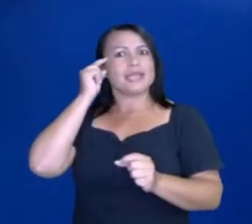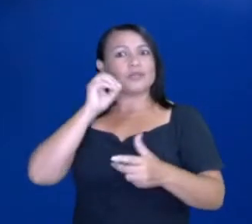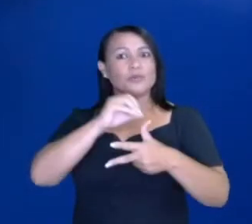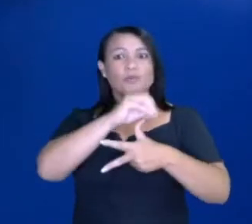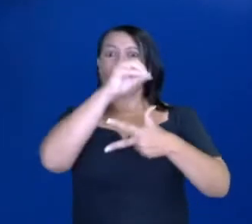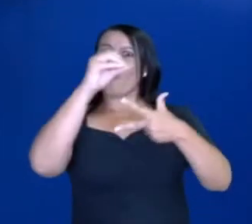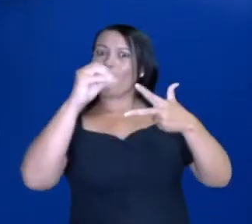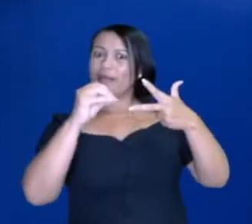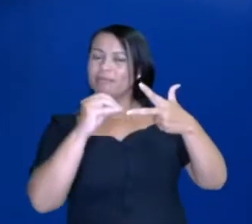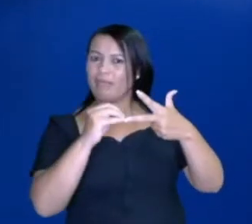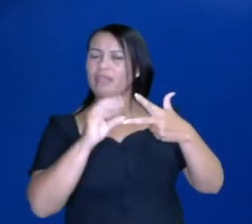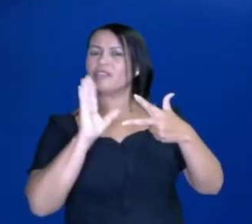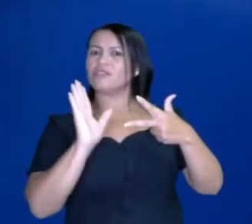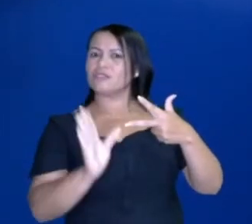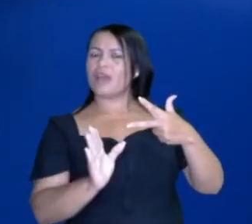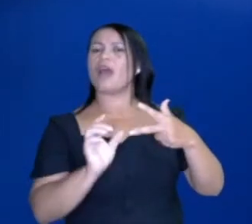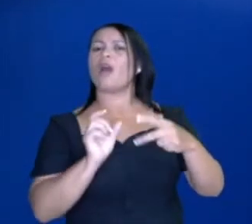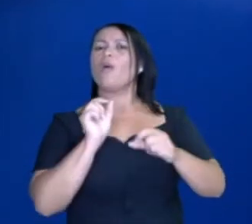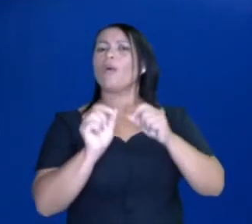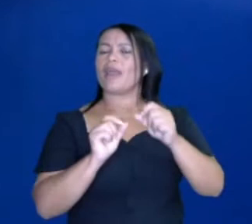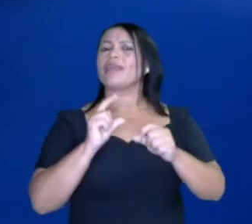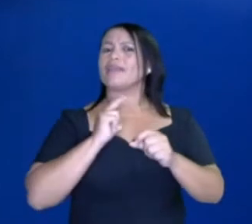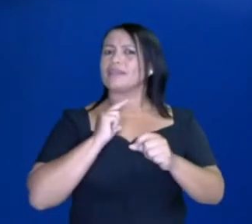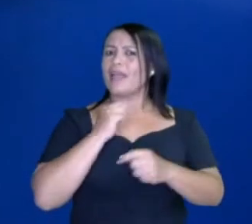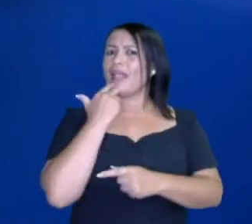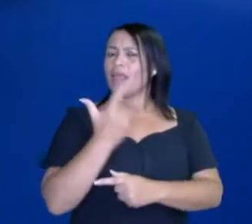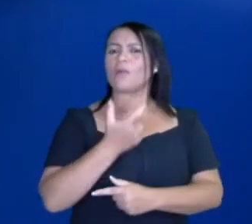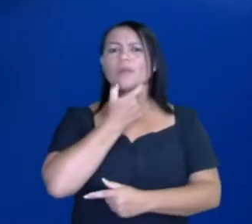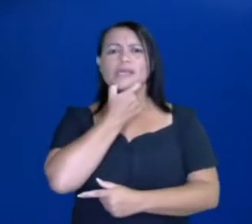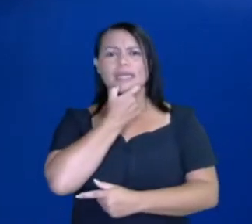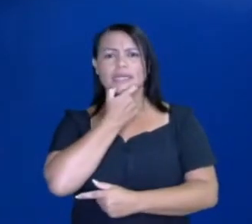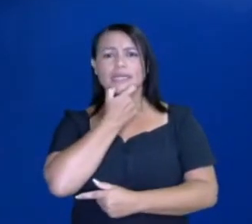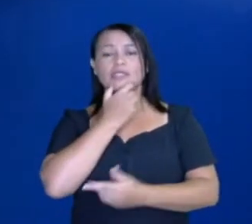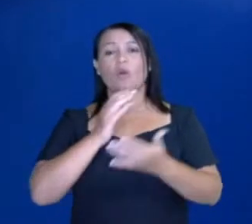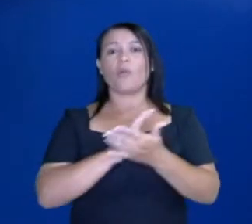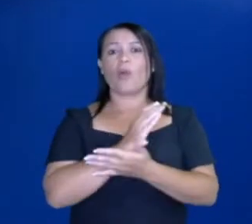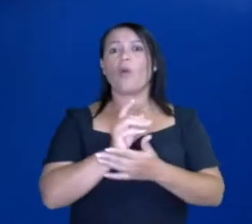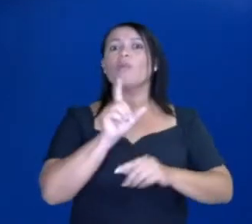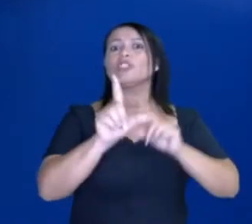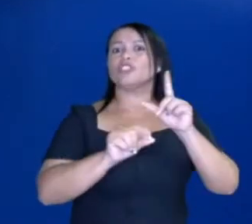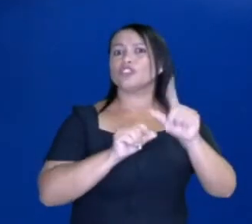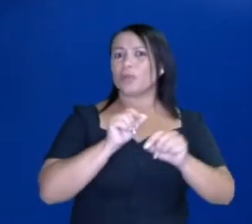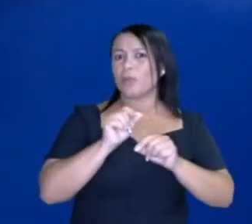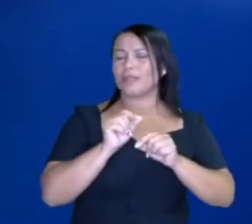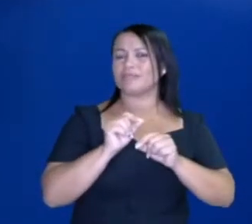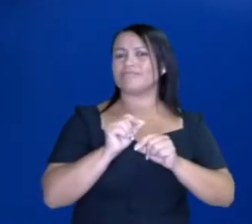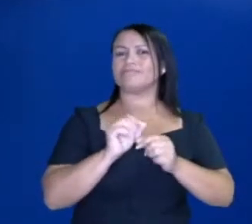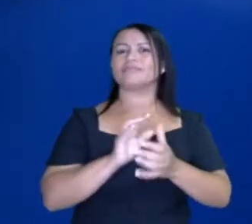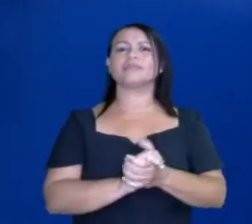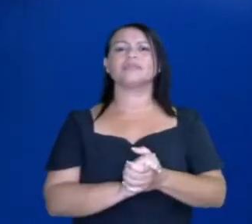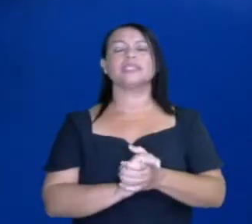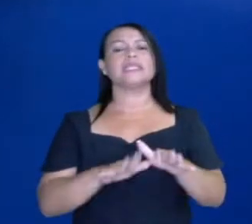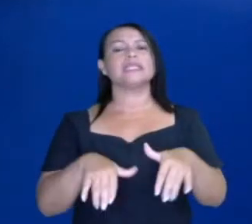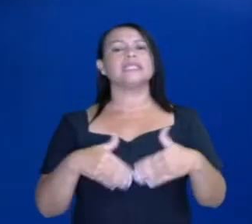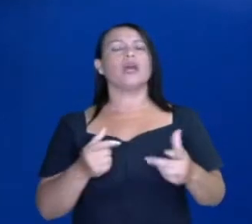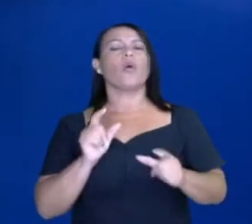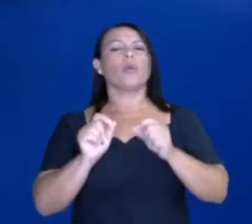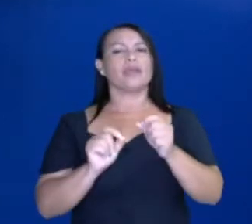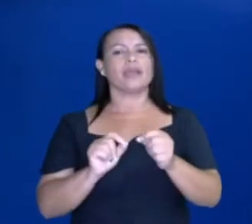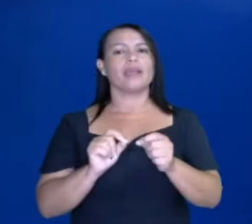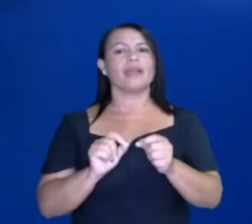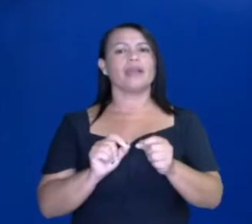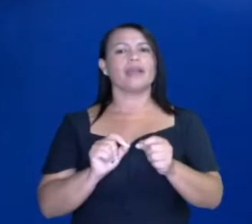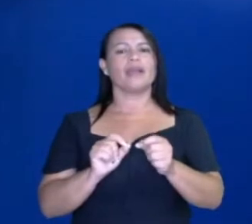Enem, que ele tem a língua inglesa como uma das línguas em sua prova, certo? Então,